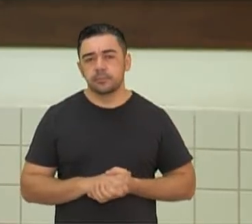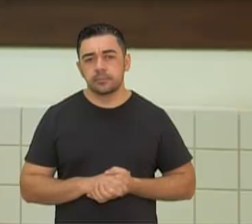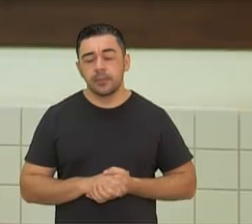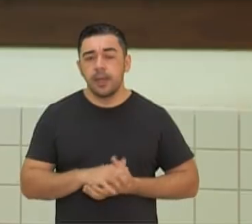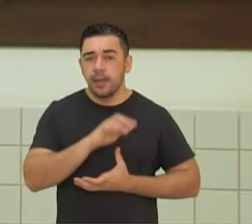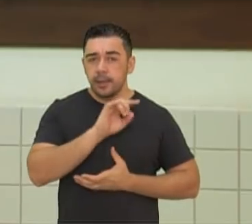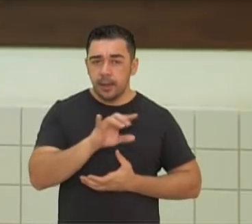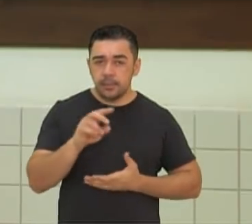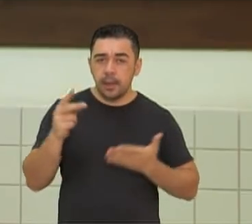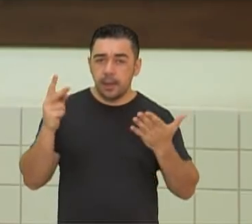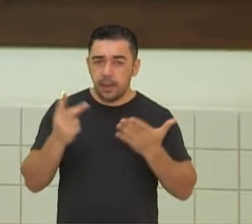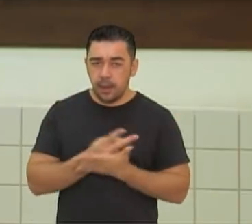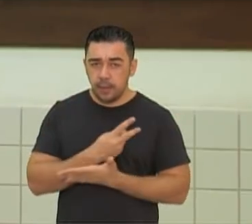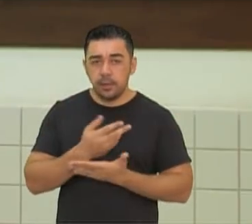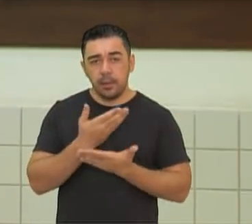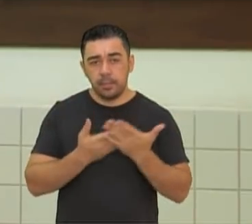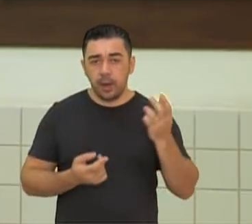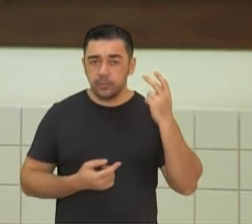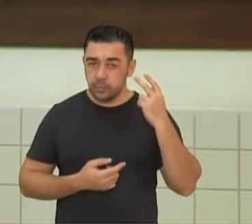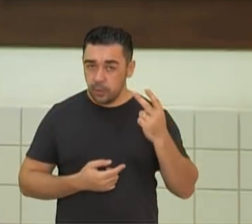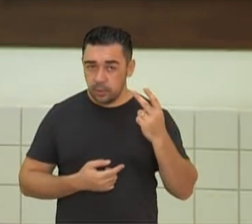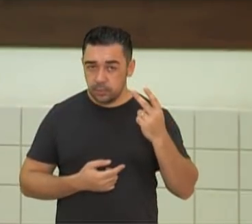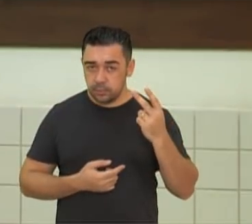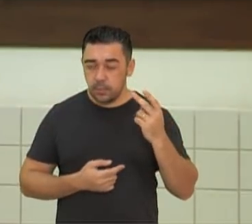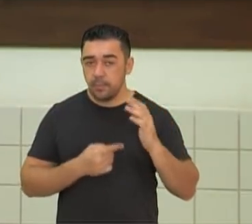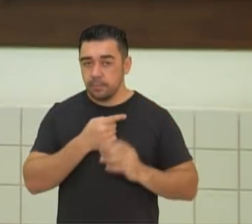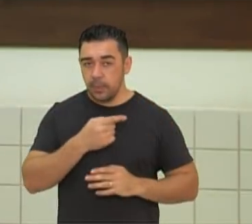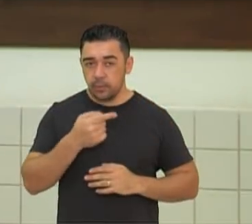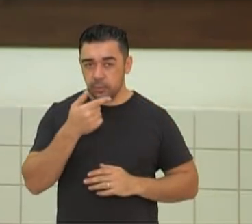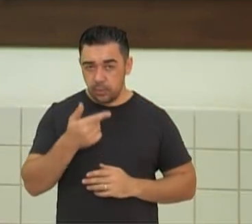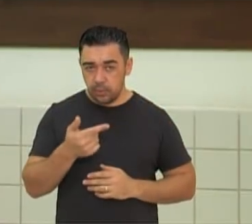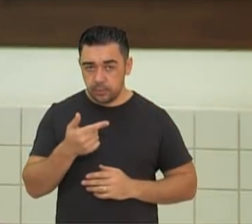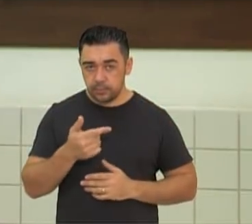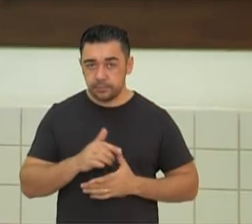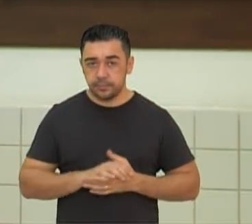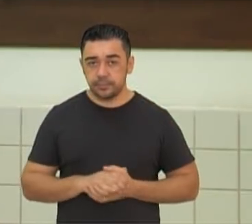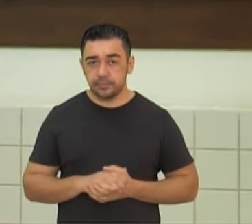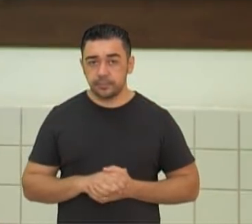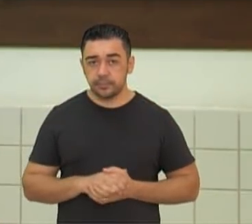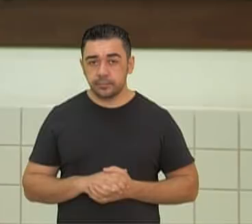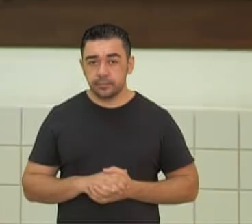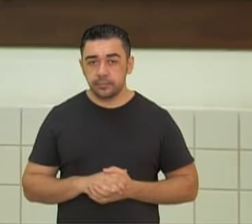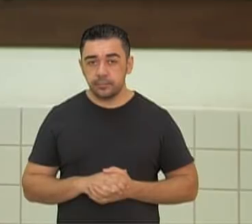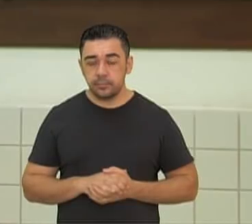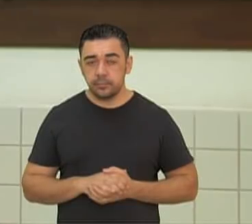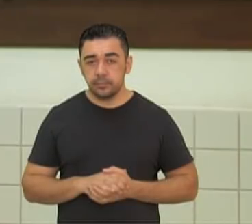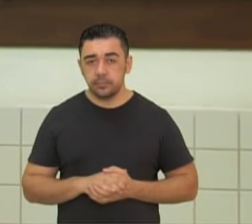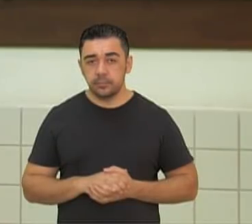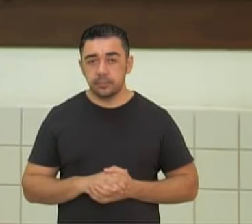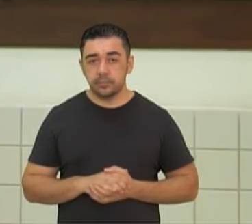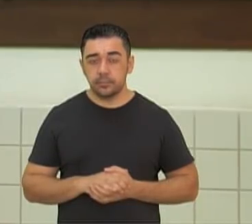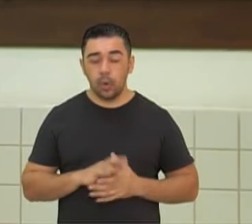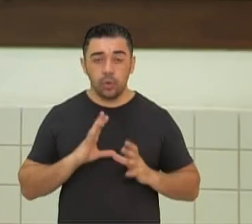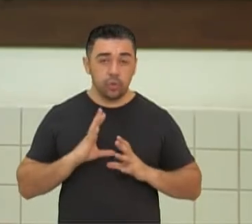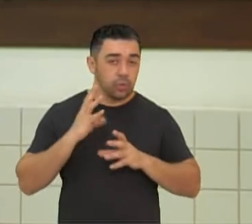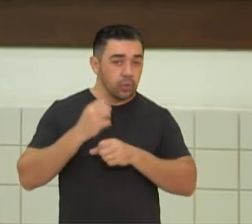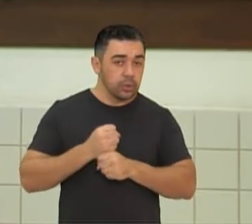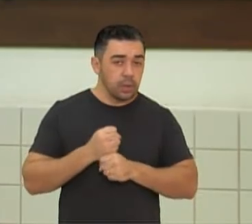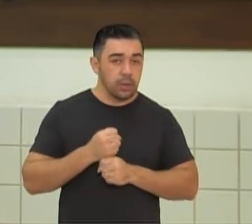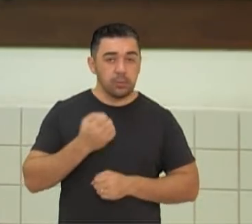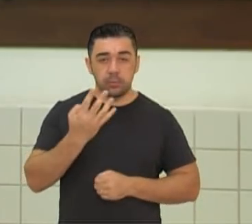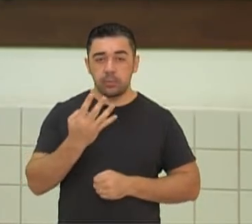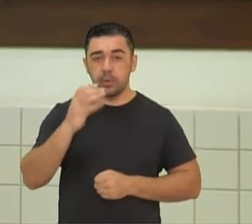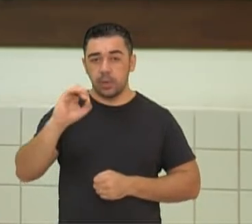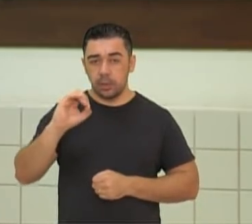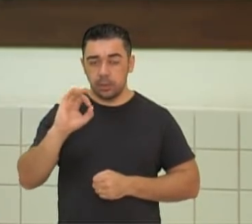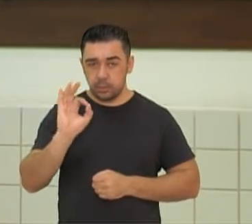a cada questão errada, você perde 2 pontos, ou seja, menos 2 pontos ali, certo? Minha nota nessa prova foi